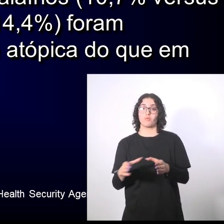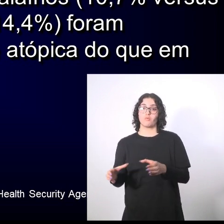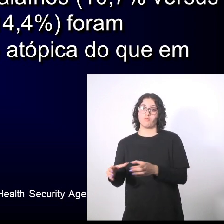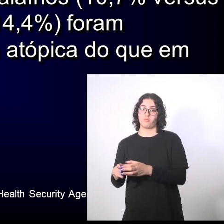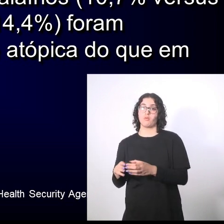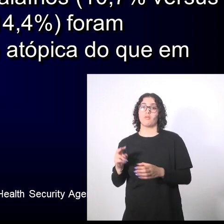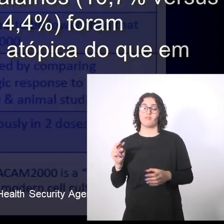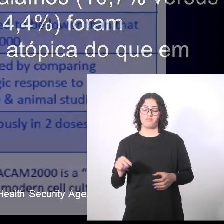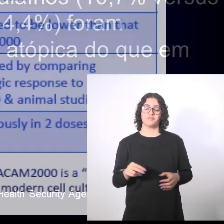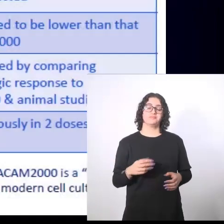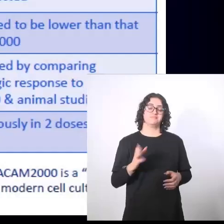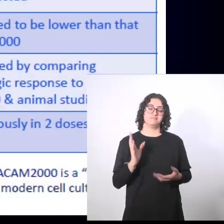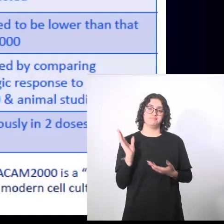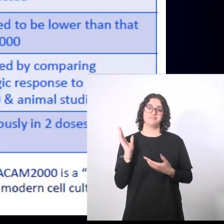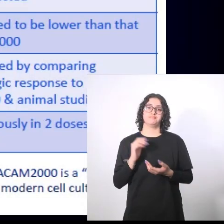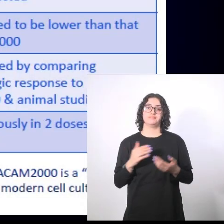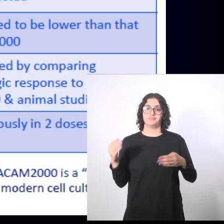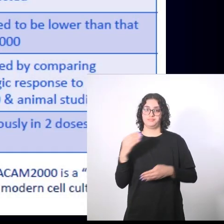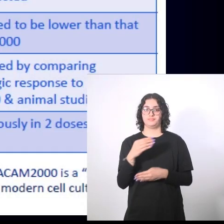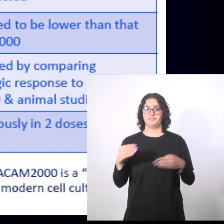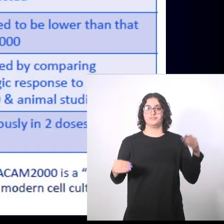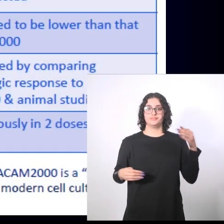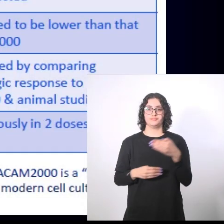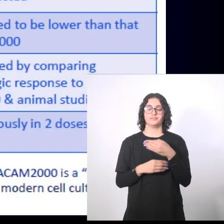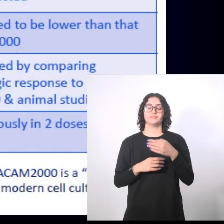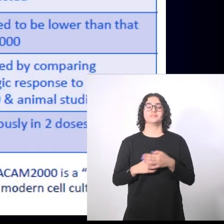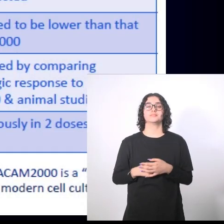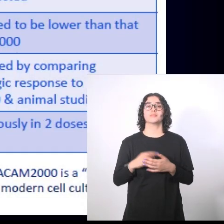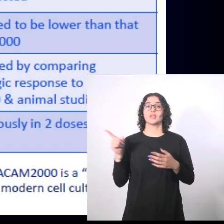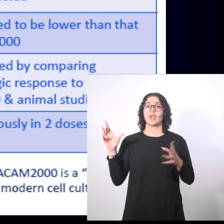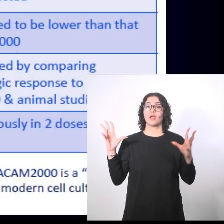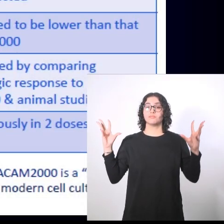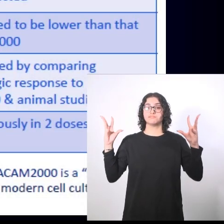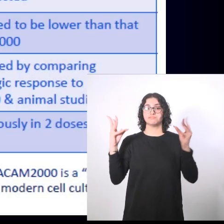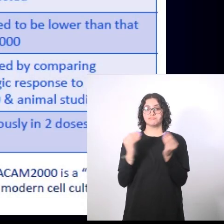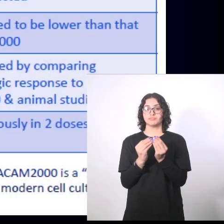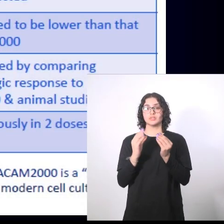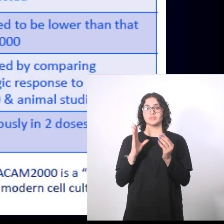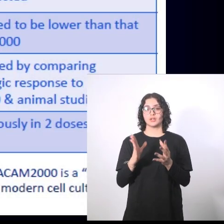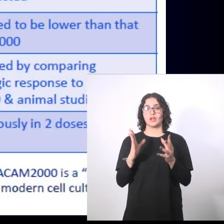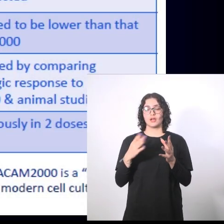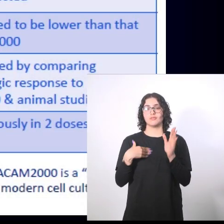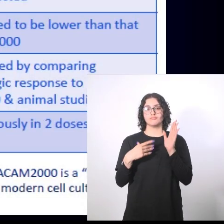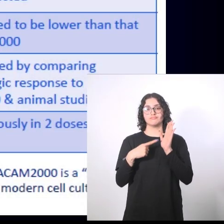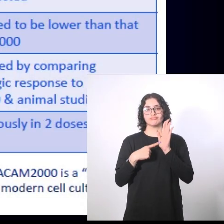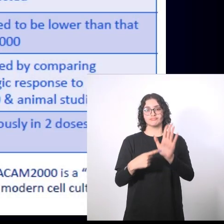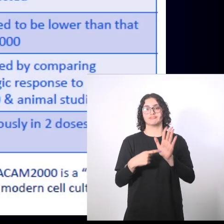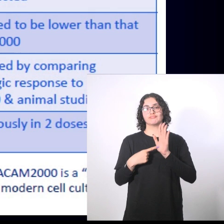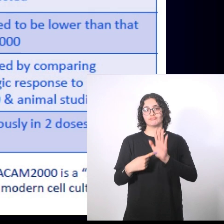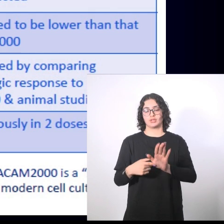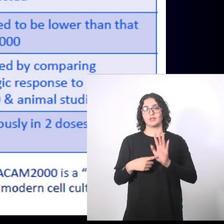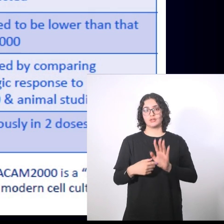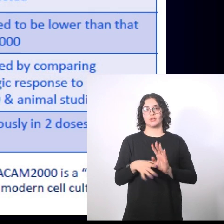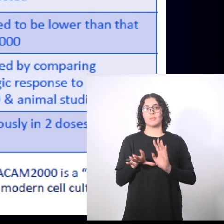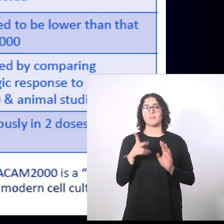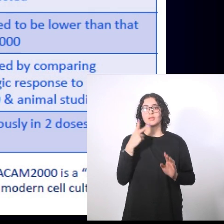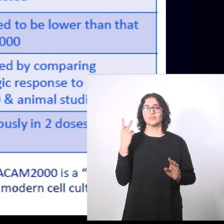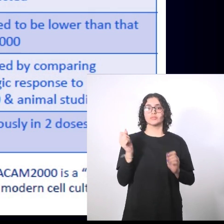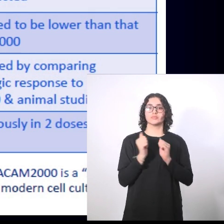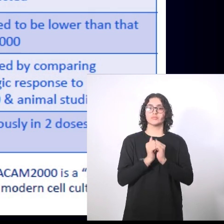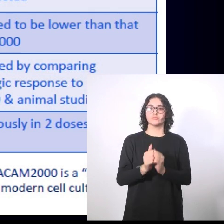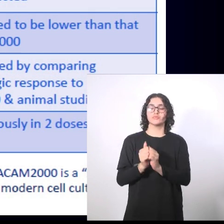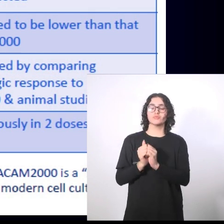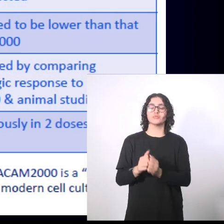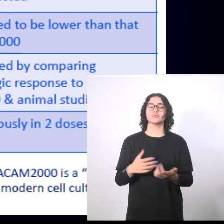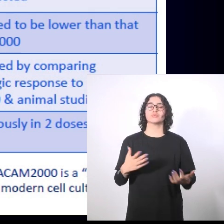de dermatite. Próximo. Aqui é um resumo, né, daquilo que eu já coloquei, mais para quem estiver nos acompanhando e